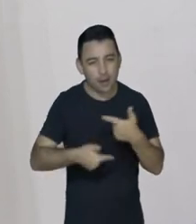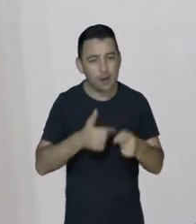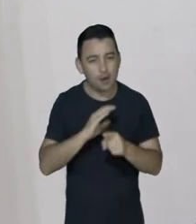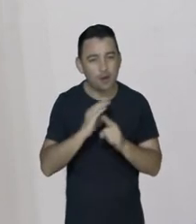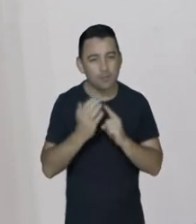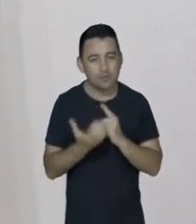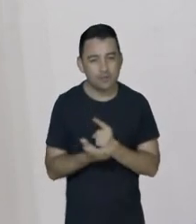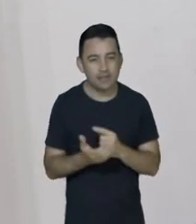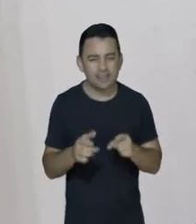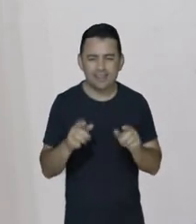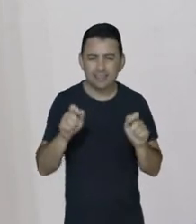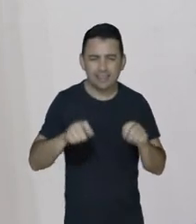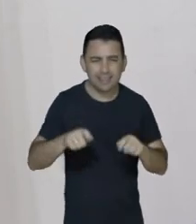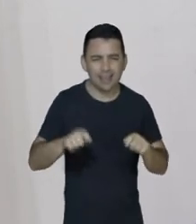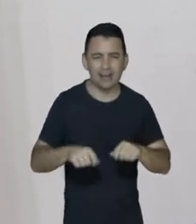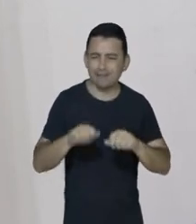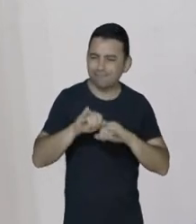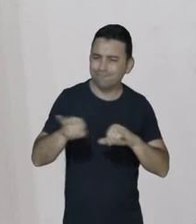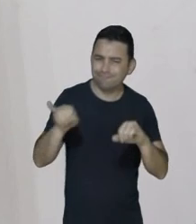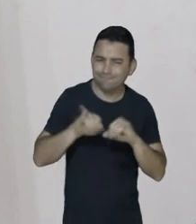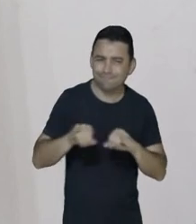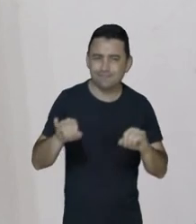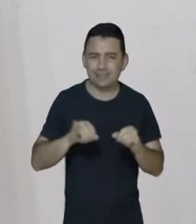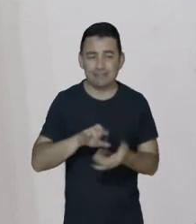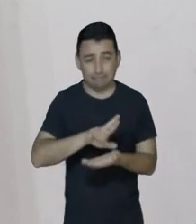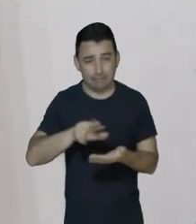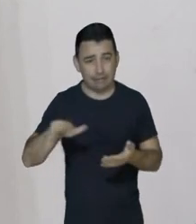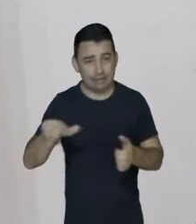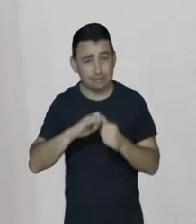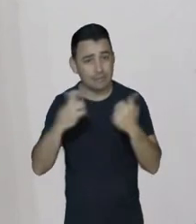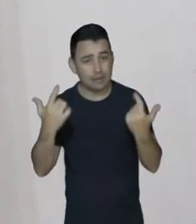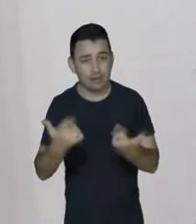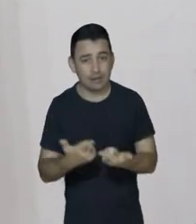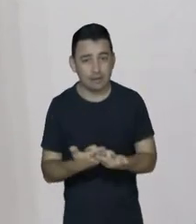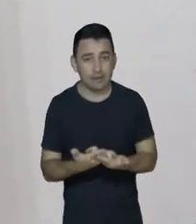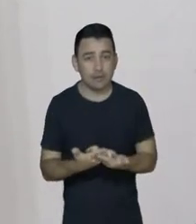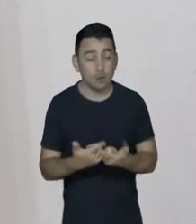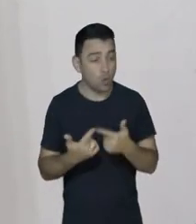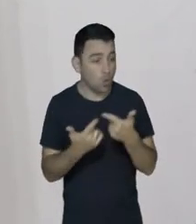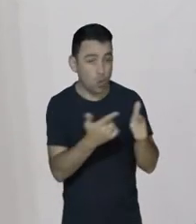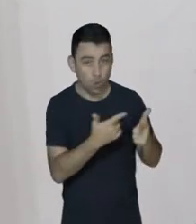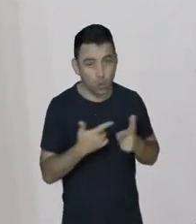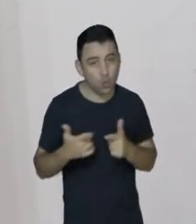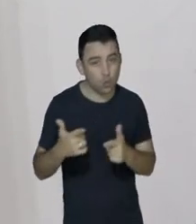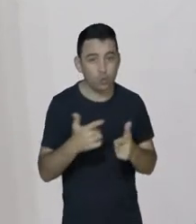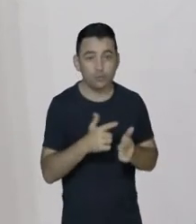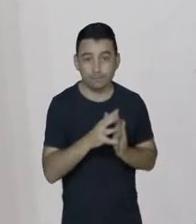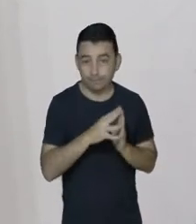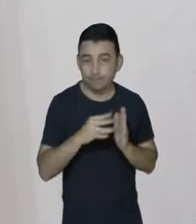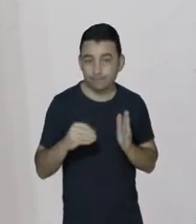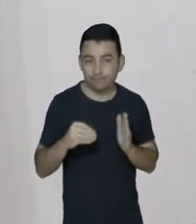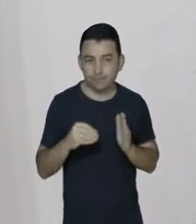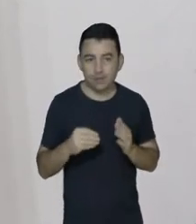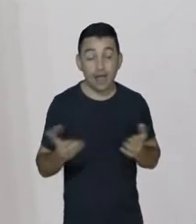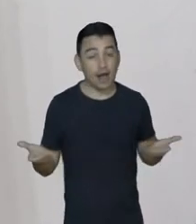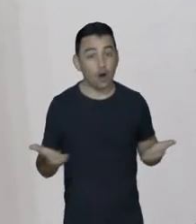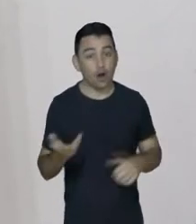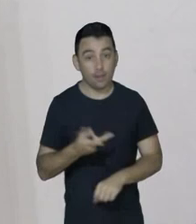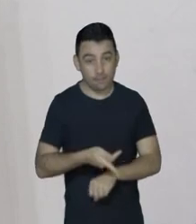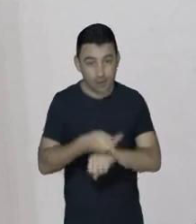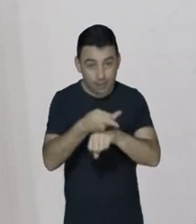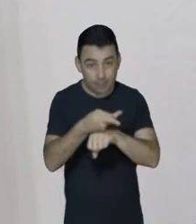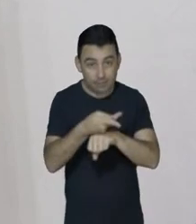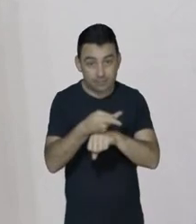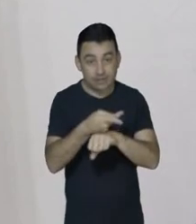ser replicadas em outras casas legislativas. Cabe registrar que a premiação Assembleia Cidadã foi